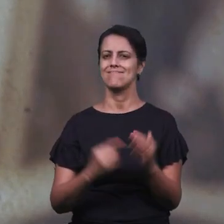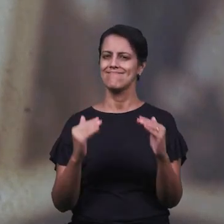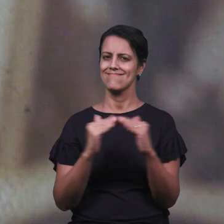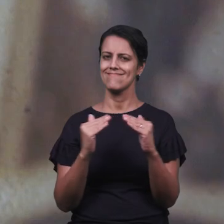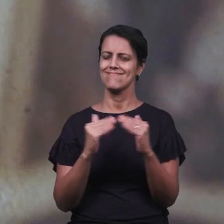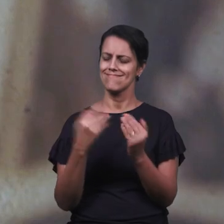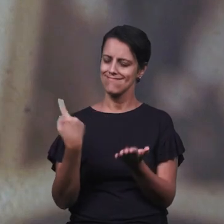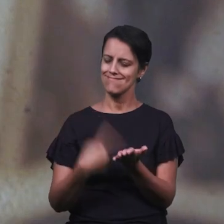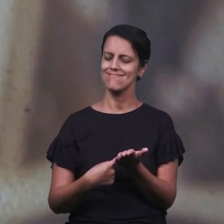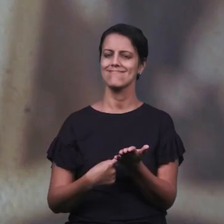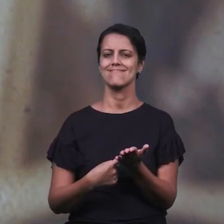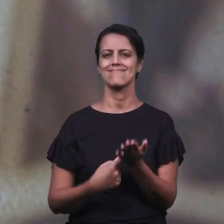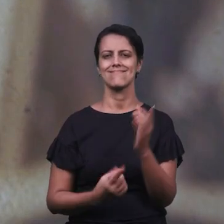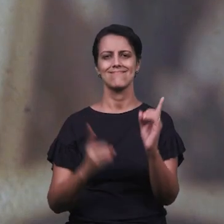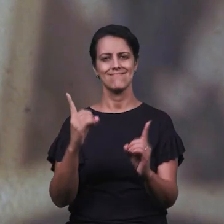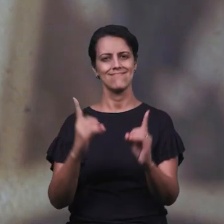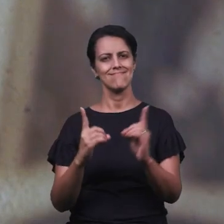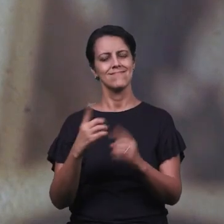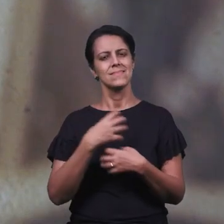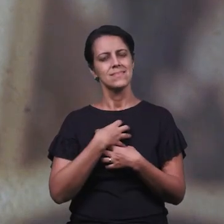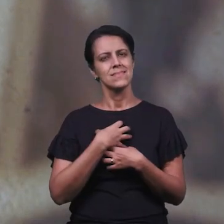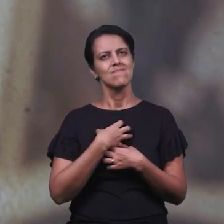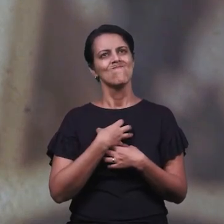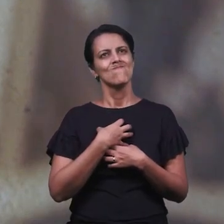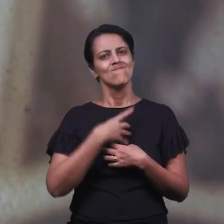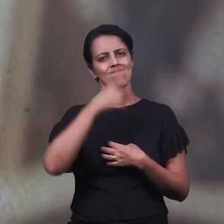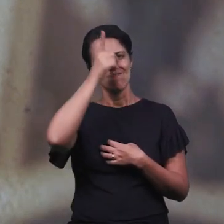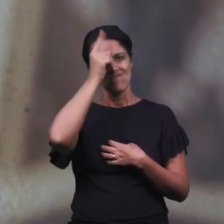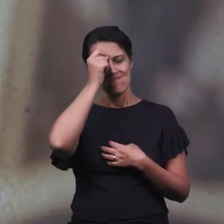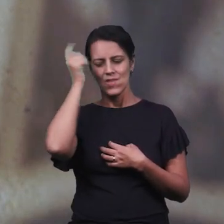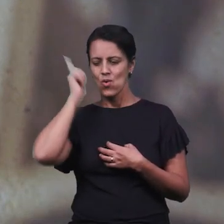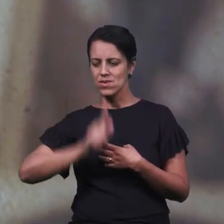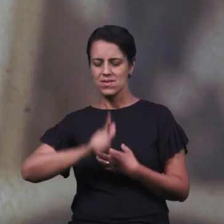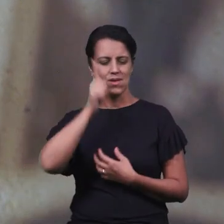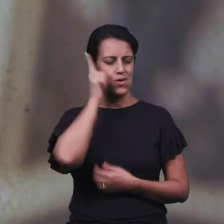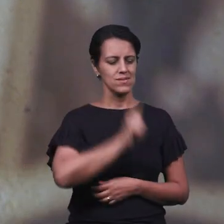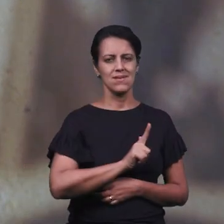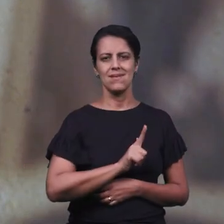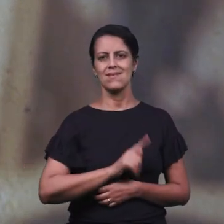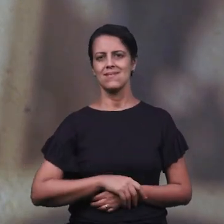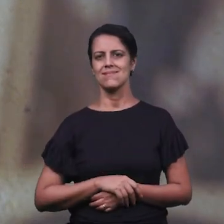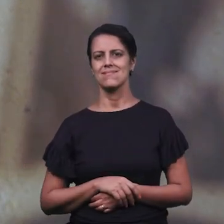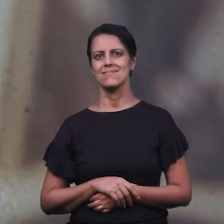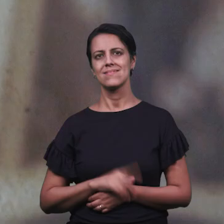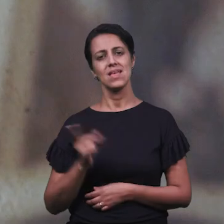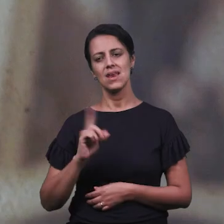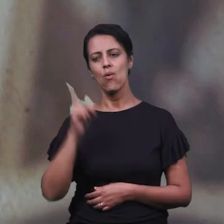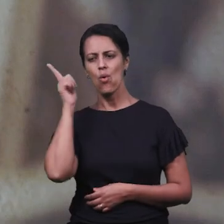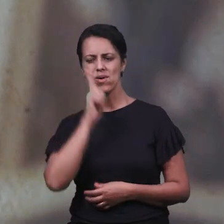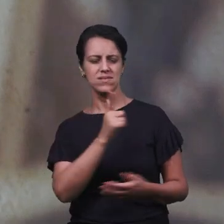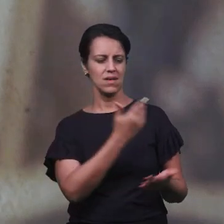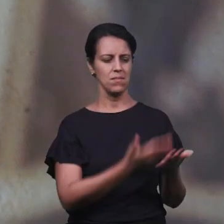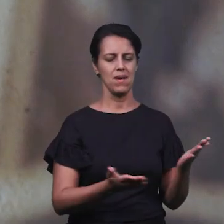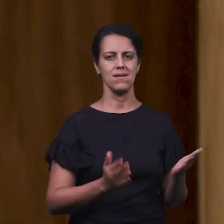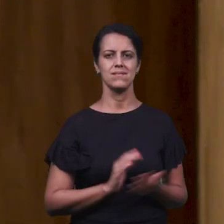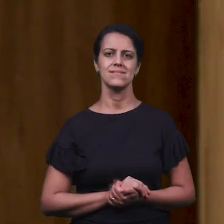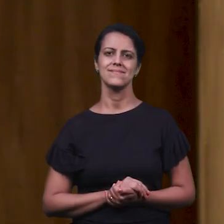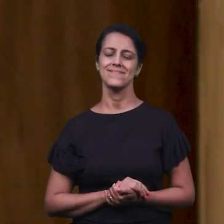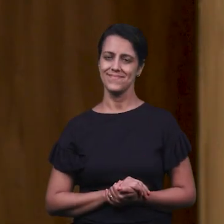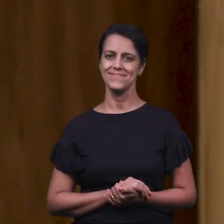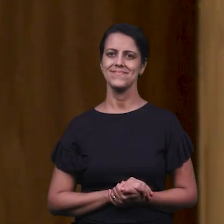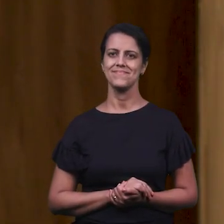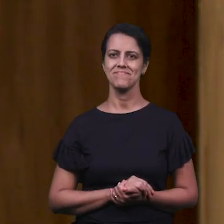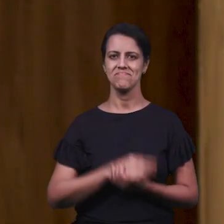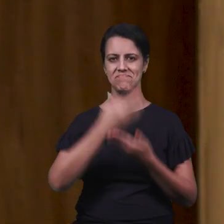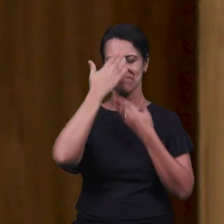e, quando saírem, vão sair com um sentimento de ganha-ganha e não um sentimento de ganha-perde. Né? Perfeito. Doutor